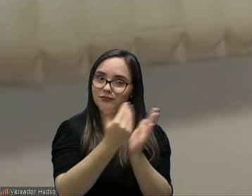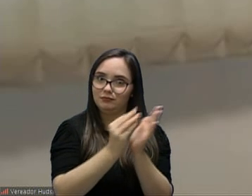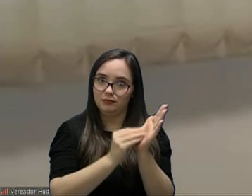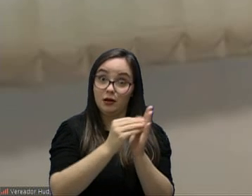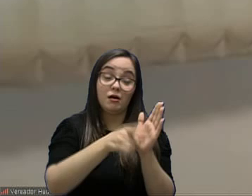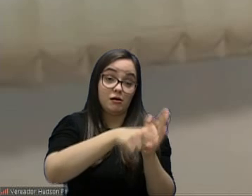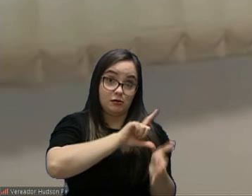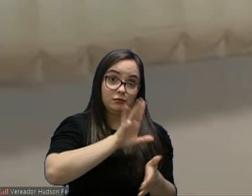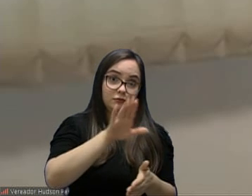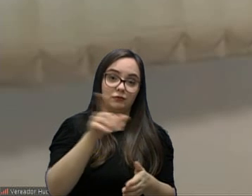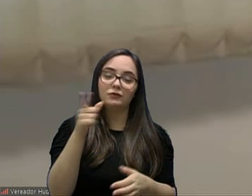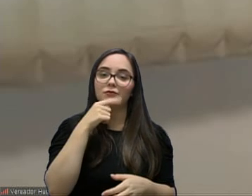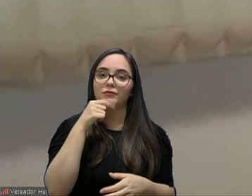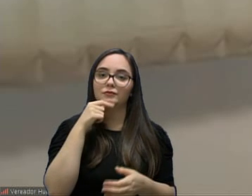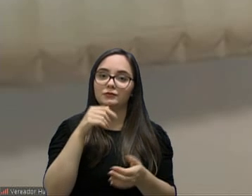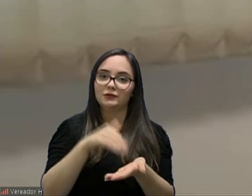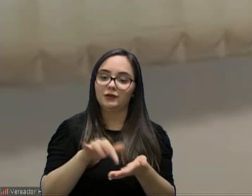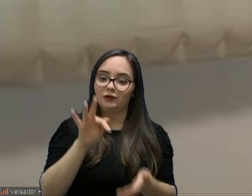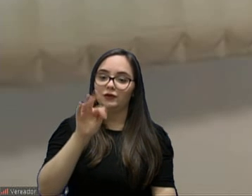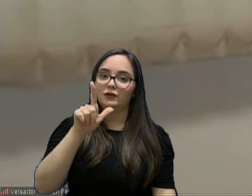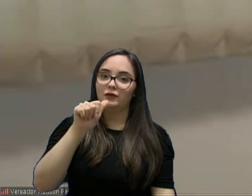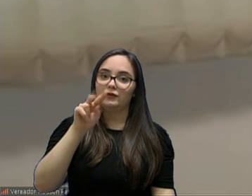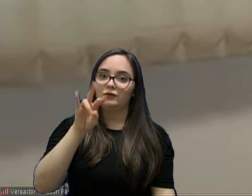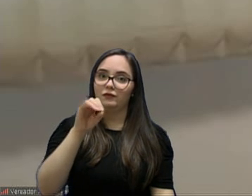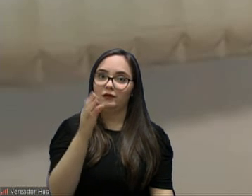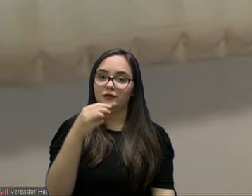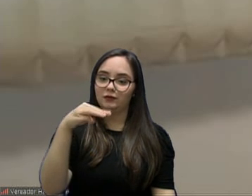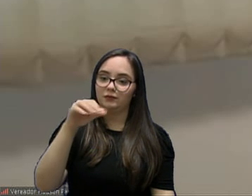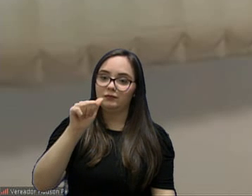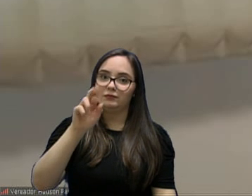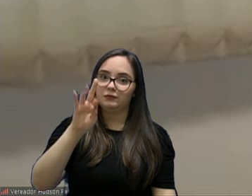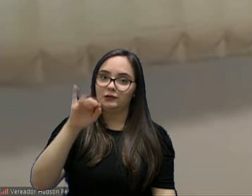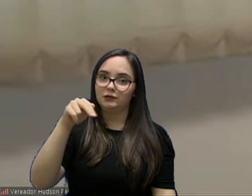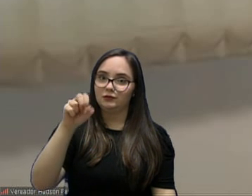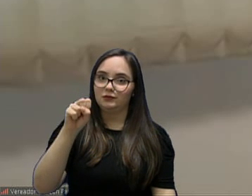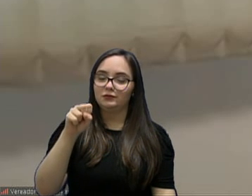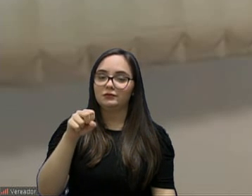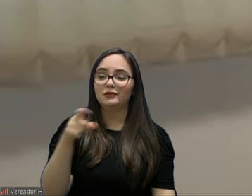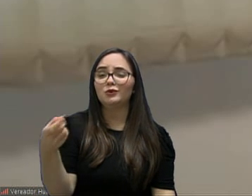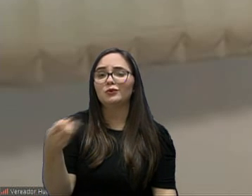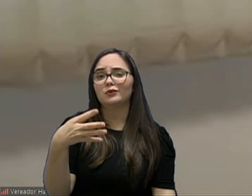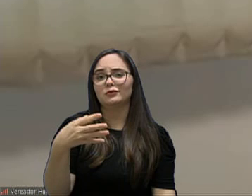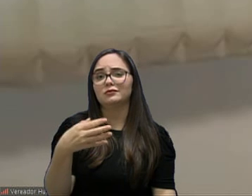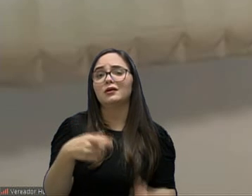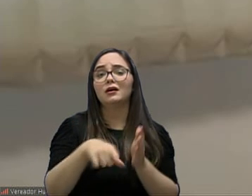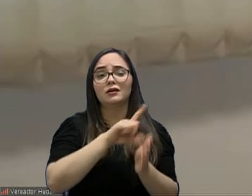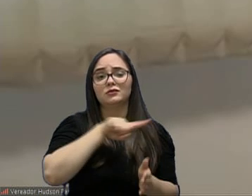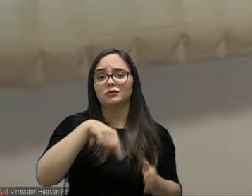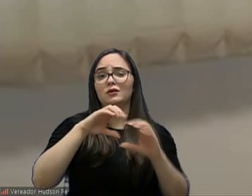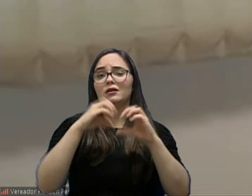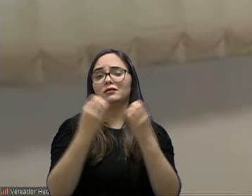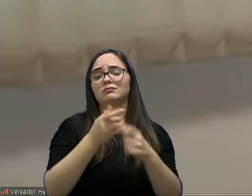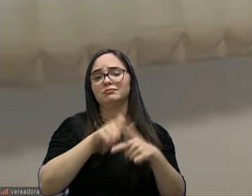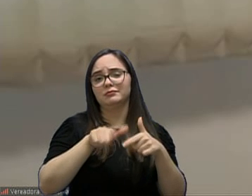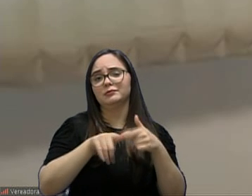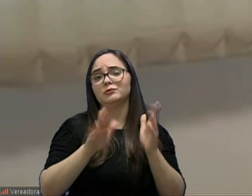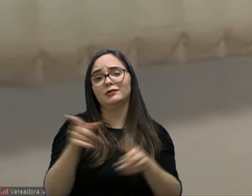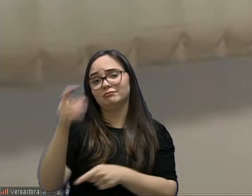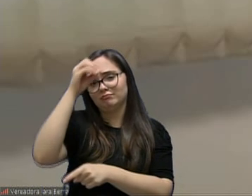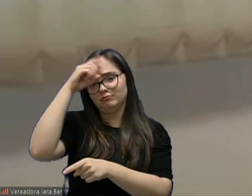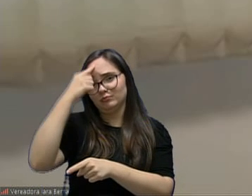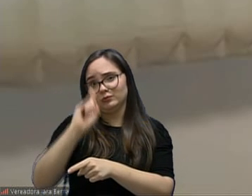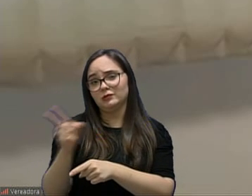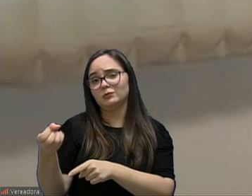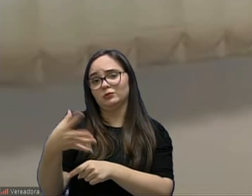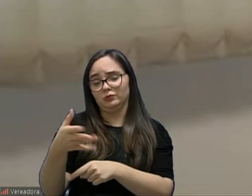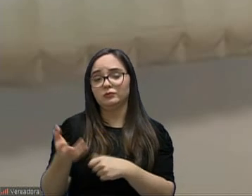Fábio Martins, ele é novo, ele não pegou todo esse debate, toda essa dificuldade que a Câmara vem passando com relação à implementação das emendas.